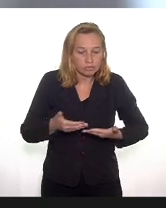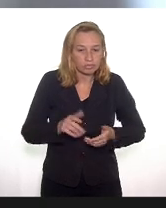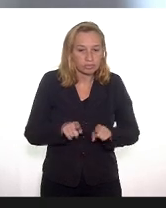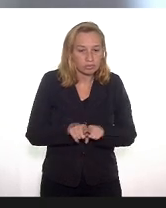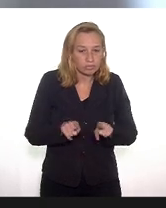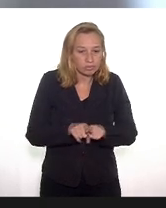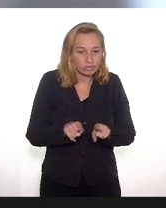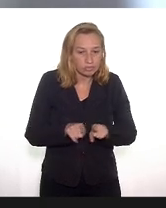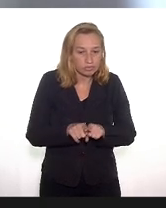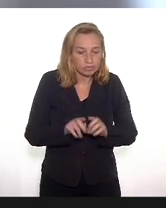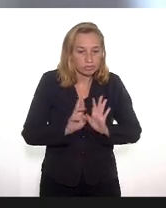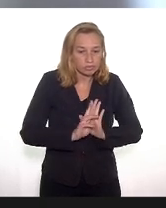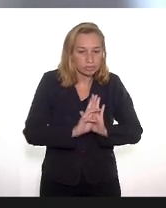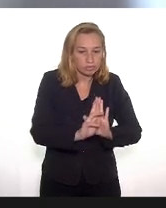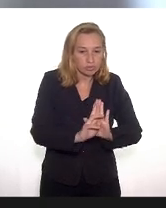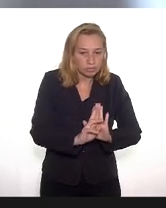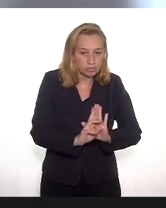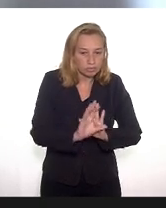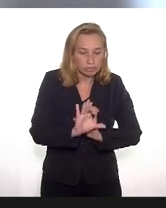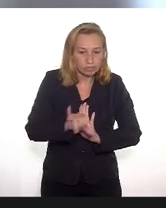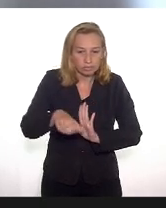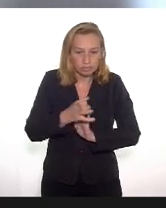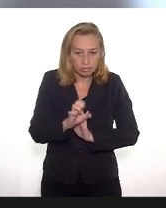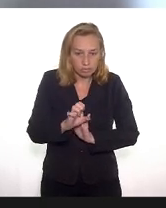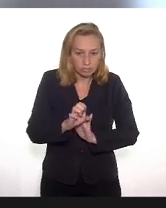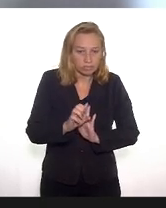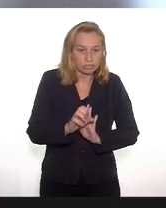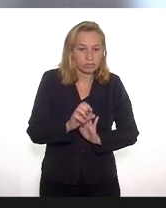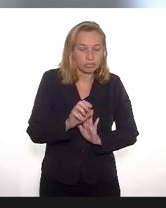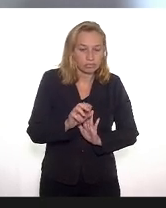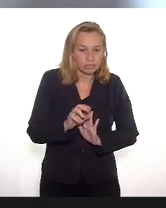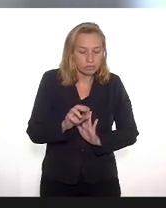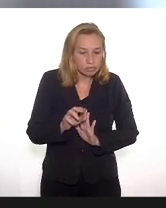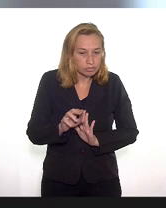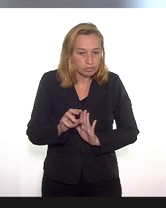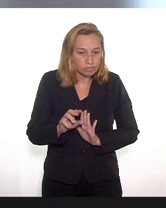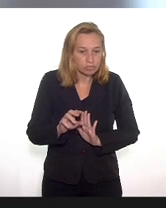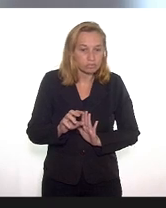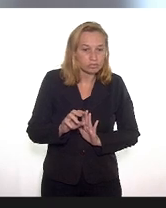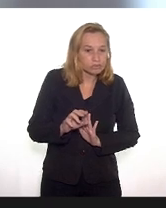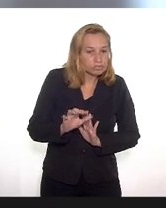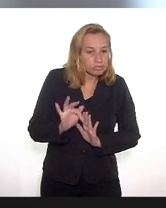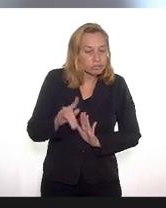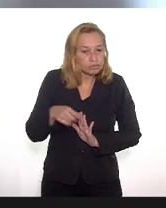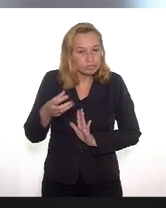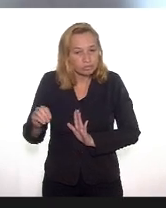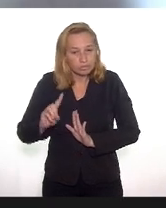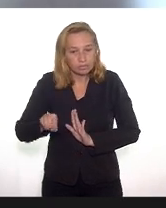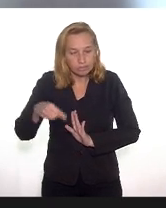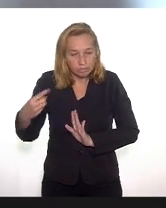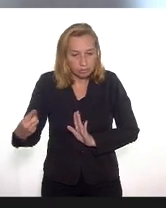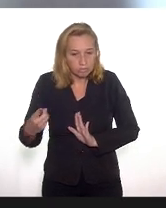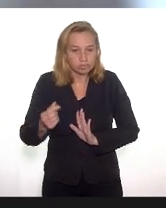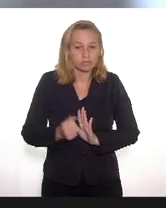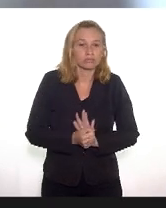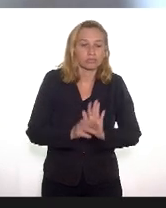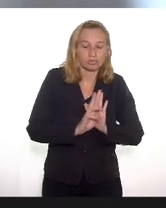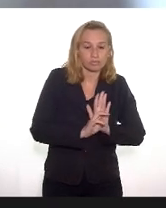também os representantes do SEJA, o Luiz, que é uma pessoa muito querida, e os outros